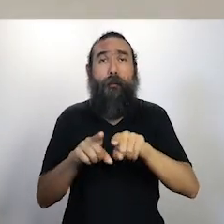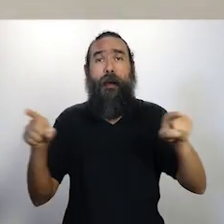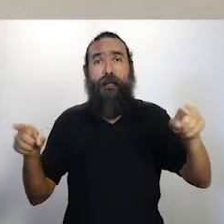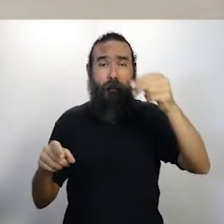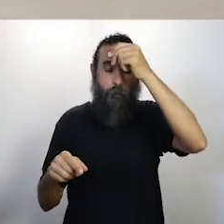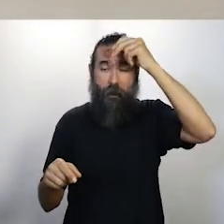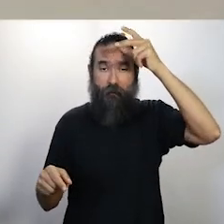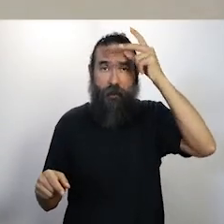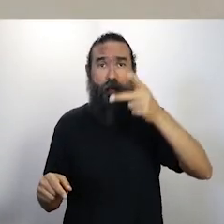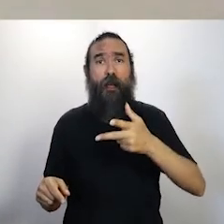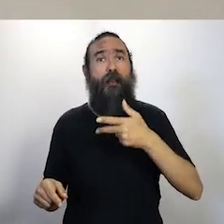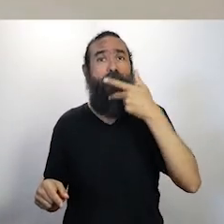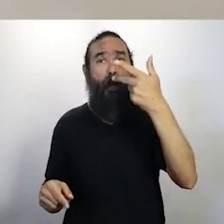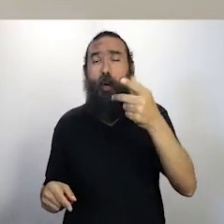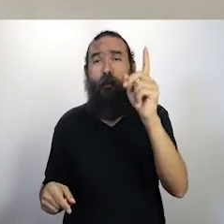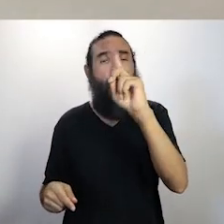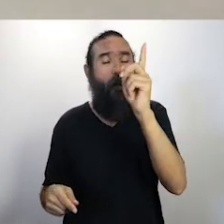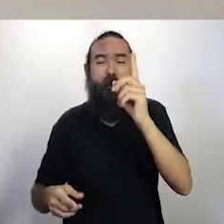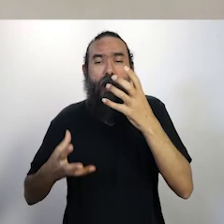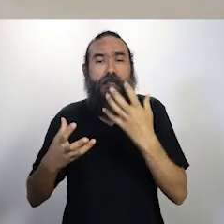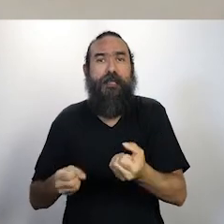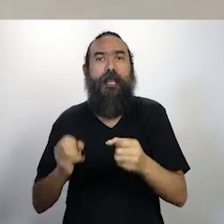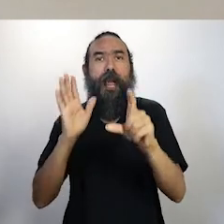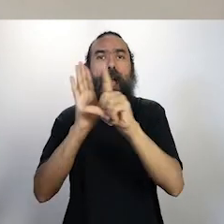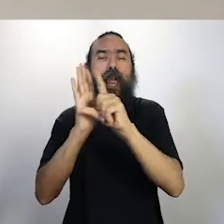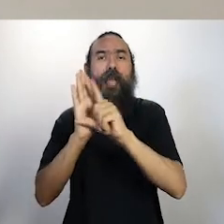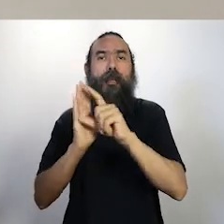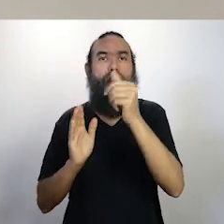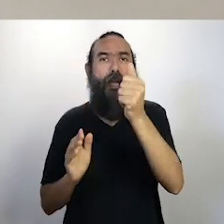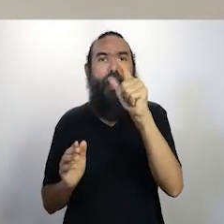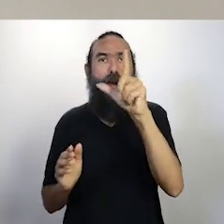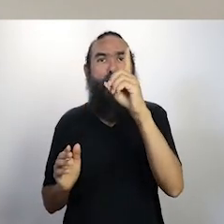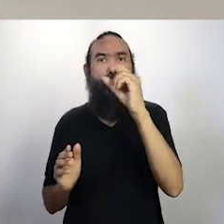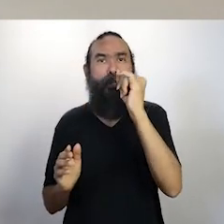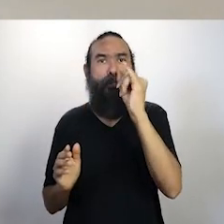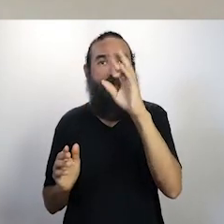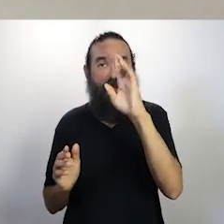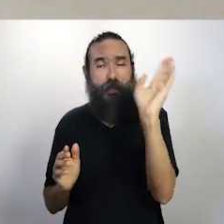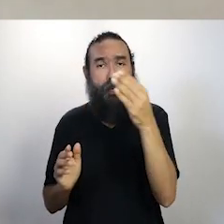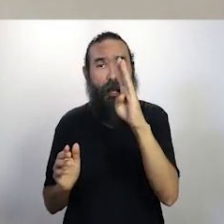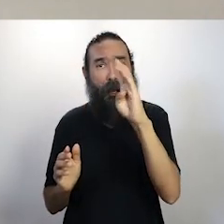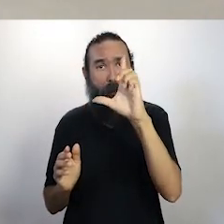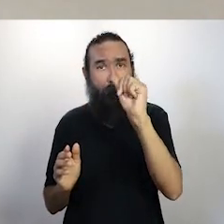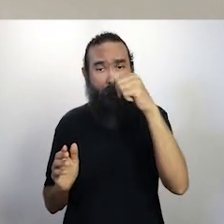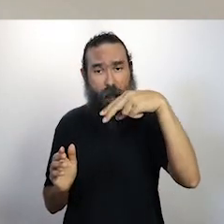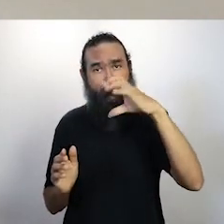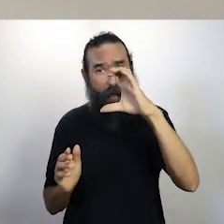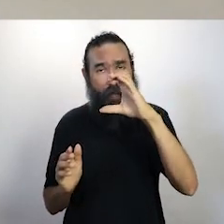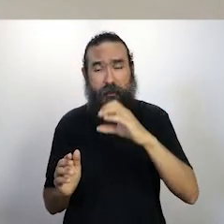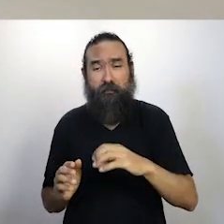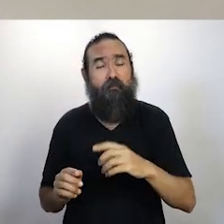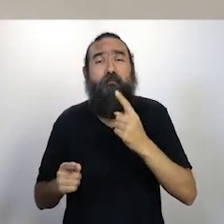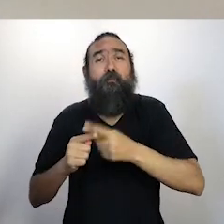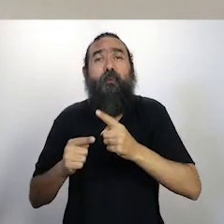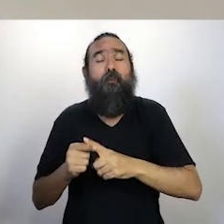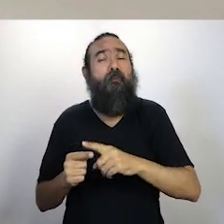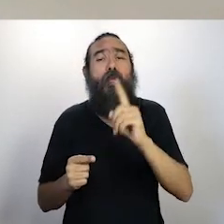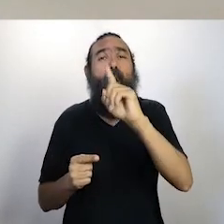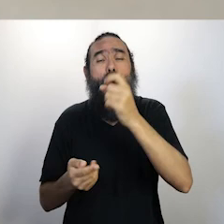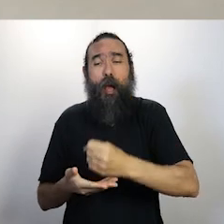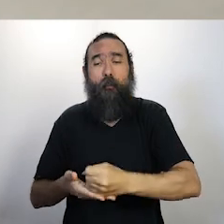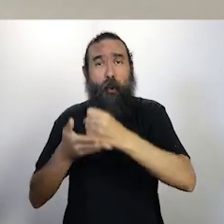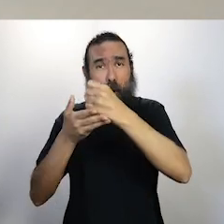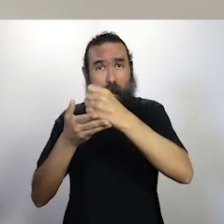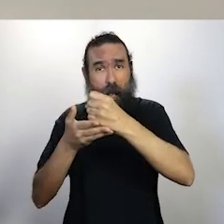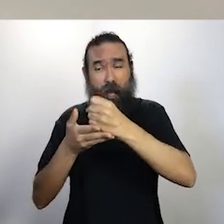públicos ele não não ter interesse em trabalhar com esse recurso e eu fui procurado pela classe cultural do município assim o que fazer